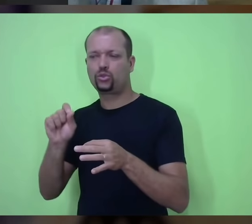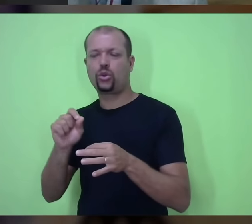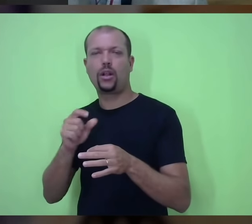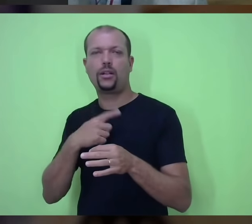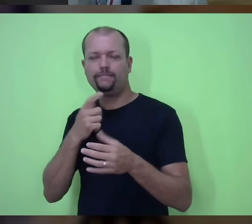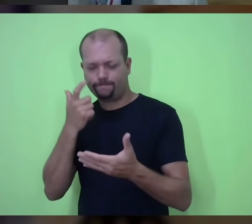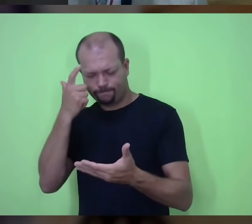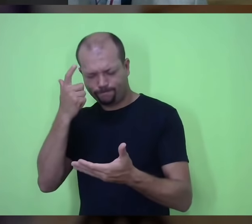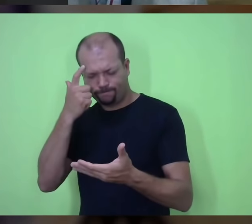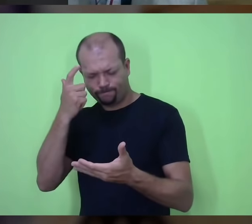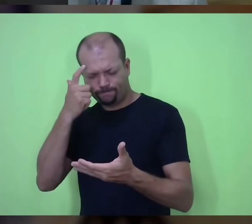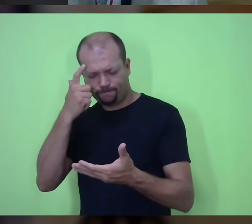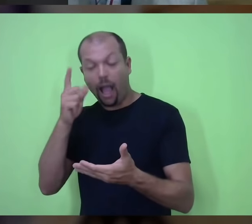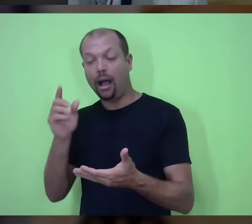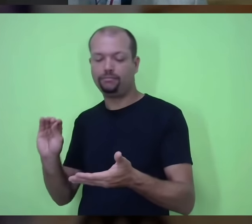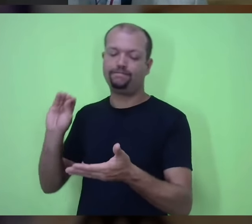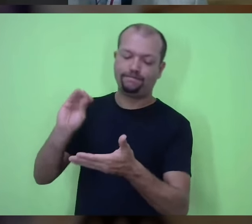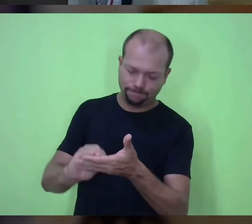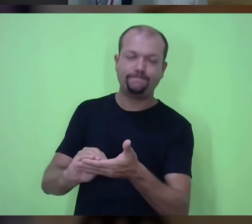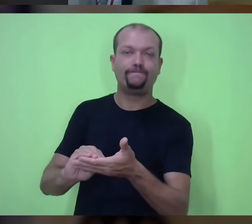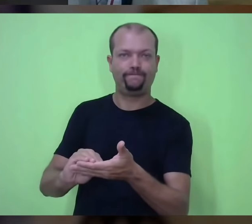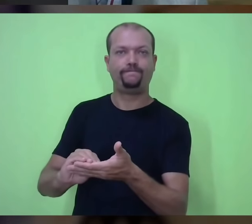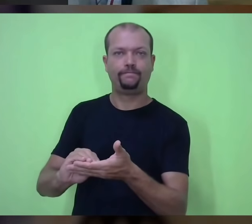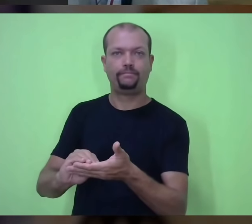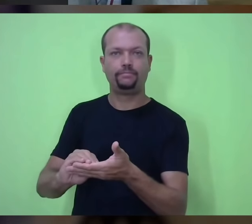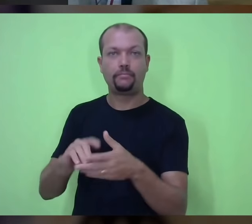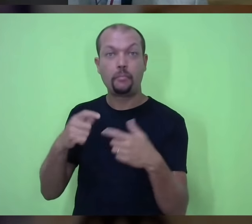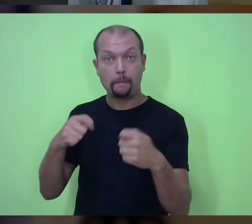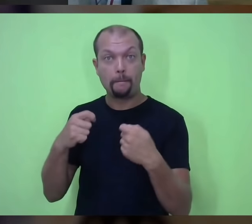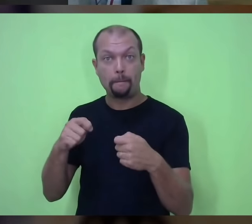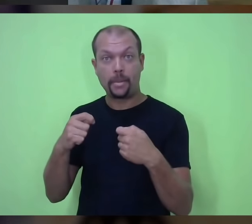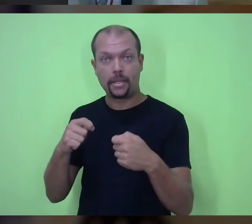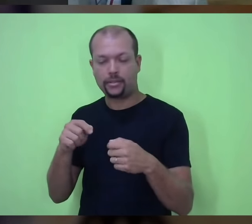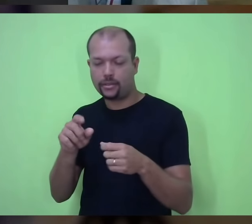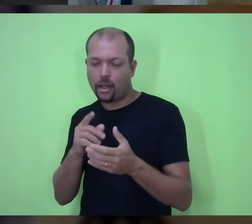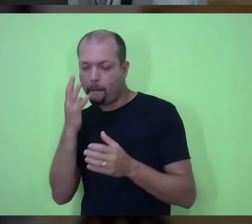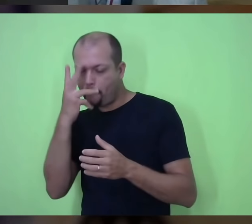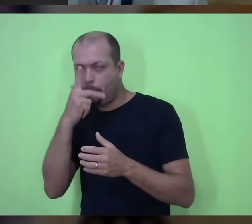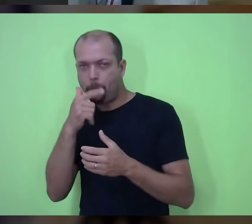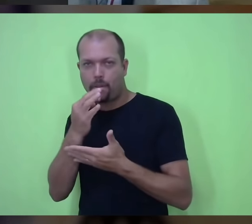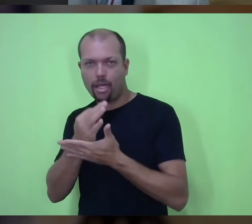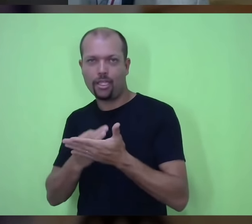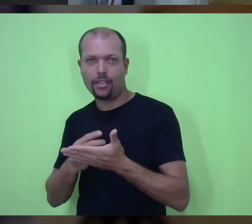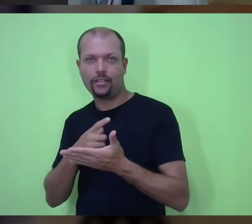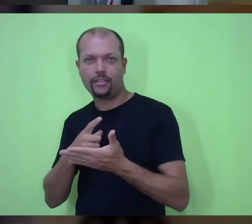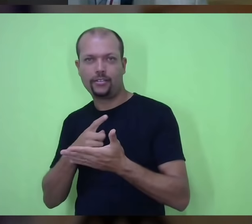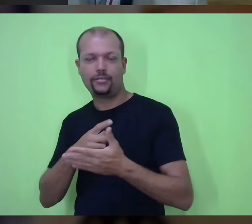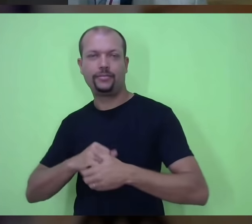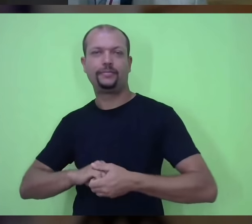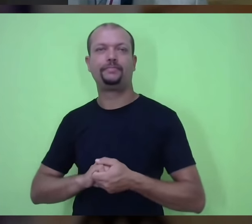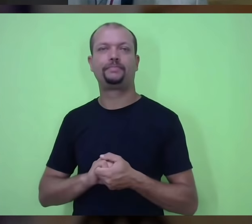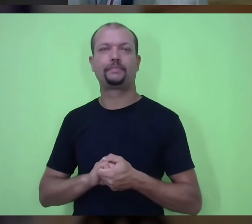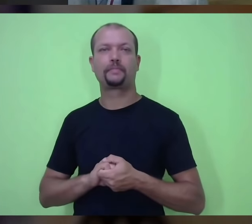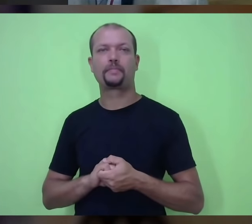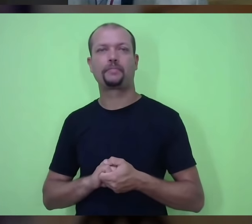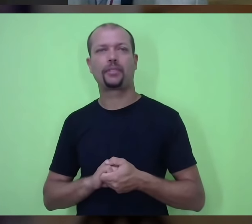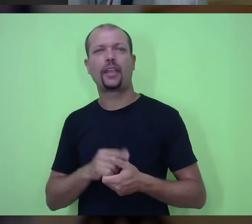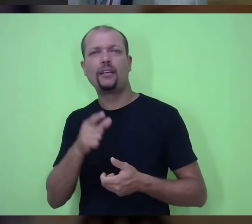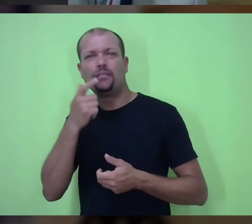maneira técnica, muitas vezes, né? E isso traz beleza para o texto. Vamos dizer assim, como se